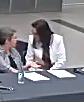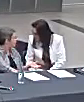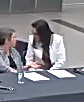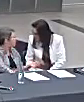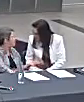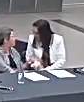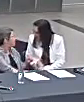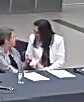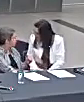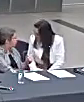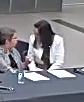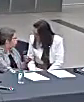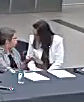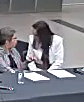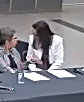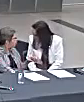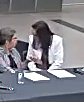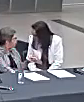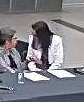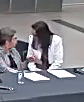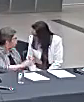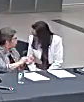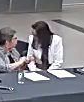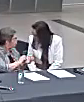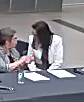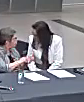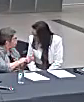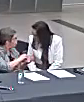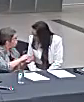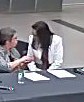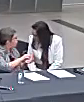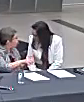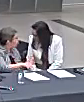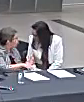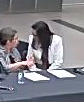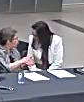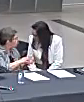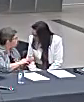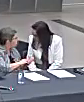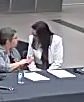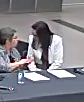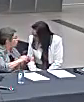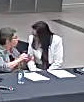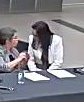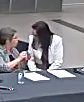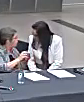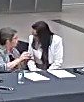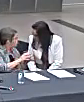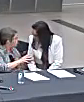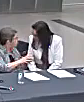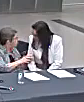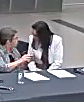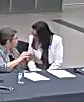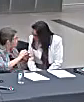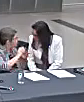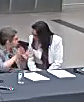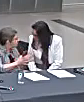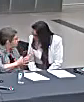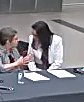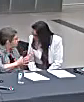presente. Determina a lavratura da ata e encerra os trabalhos. Cumprida a finalidade da reunião, a presidência